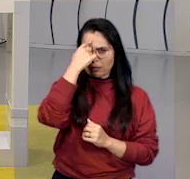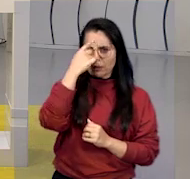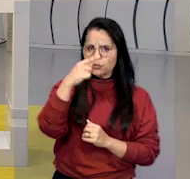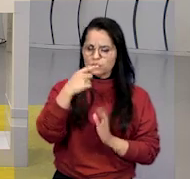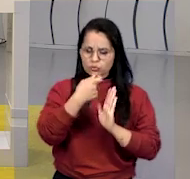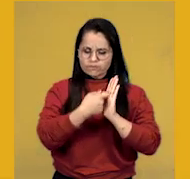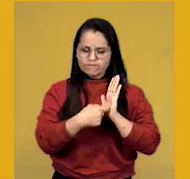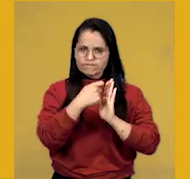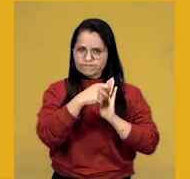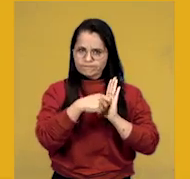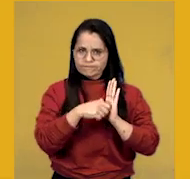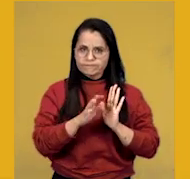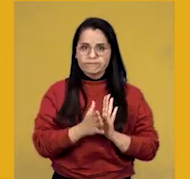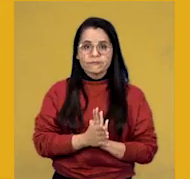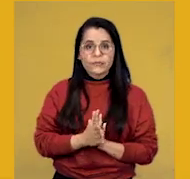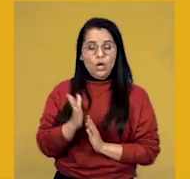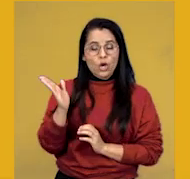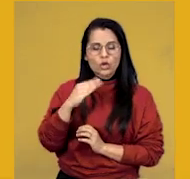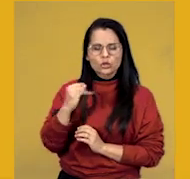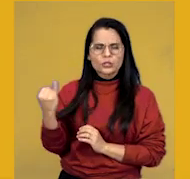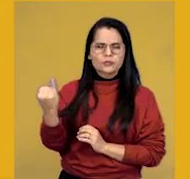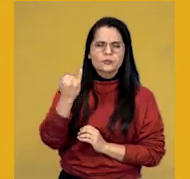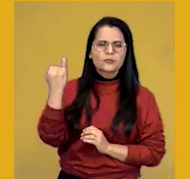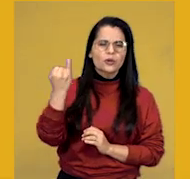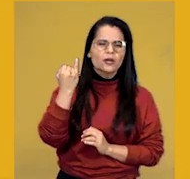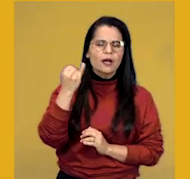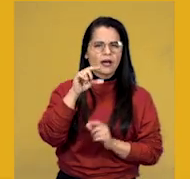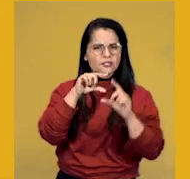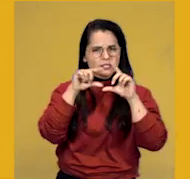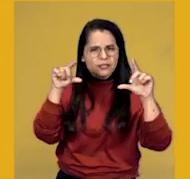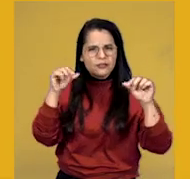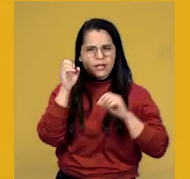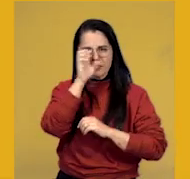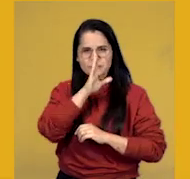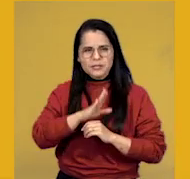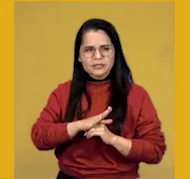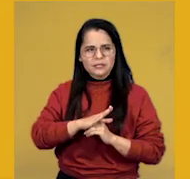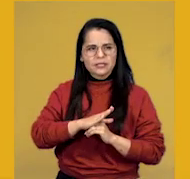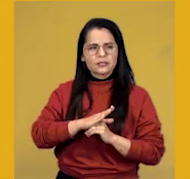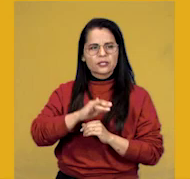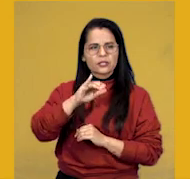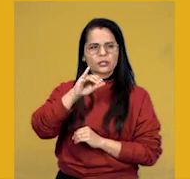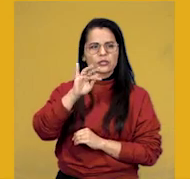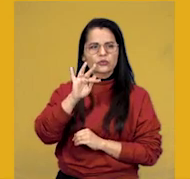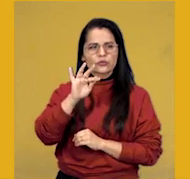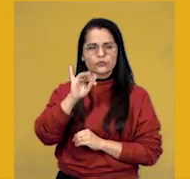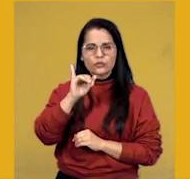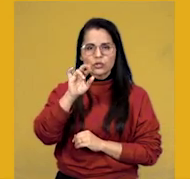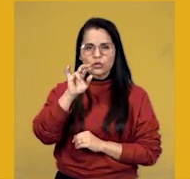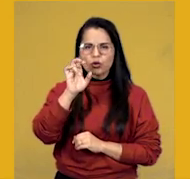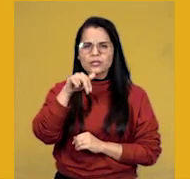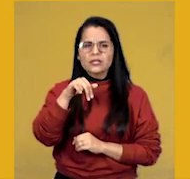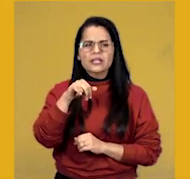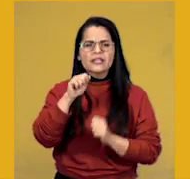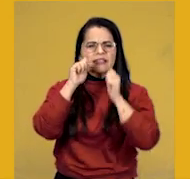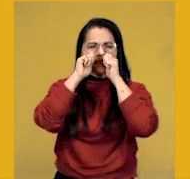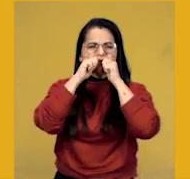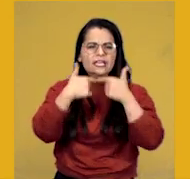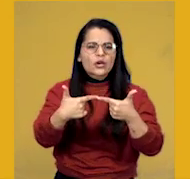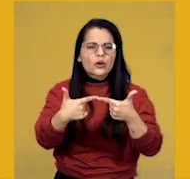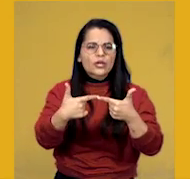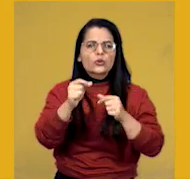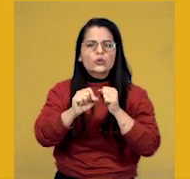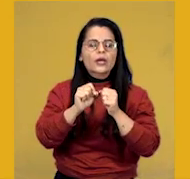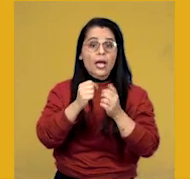Eu trouxe a frase de um importante linguista brasileiro, José Luiz Fiorin. O que é o linguista? O que ele faz? Ele estuda